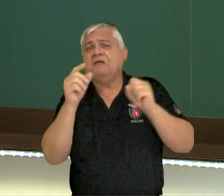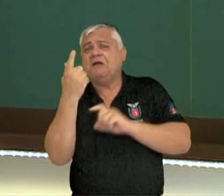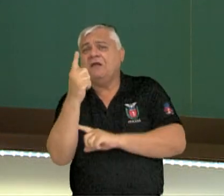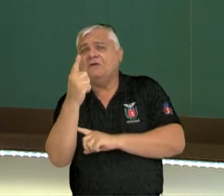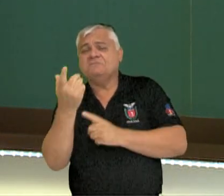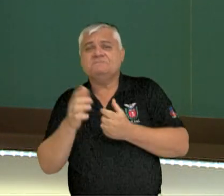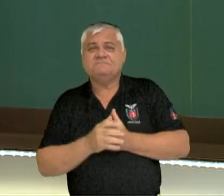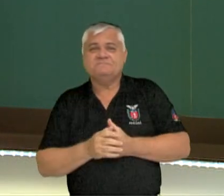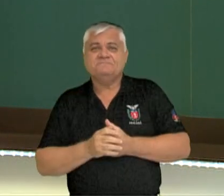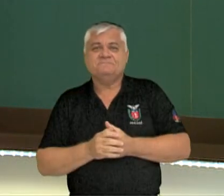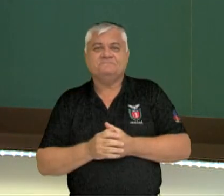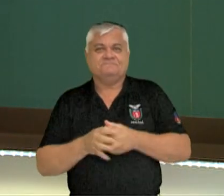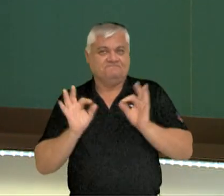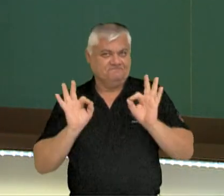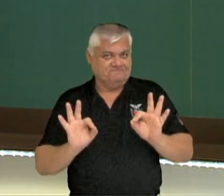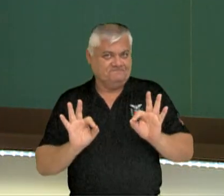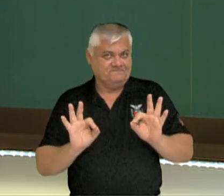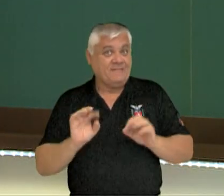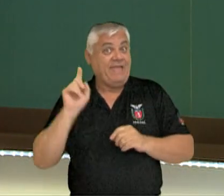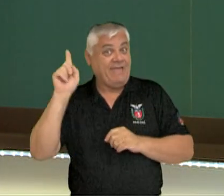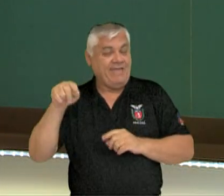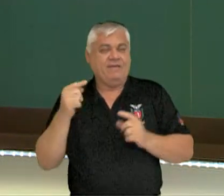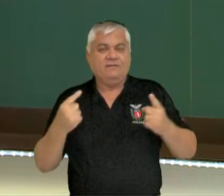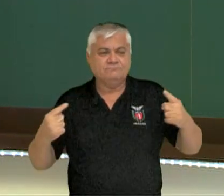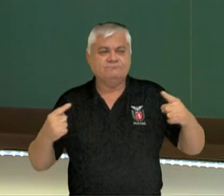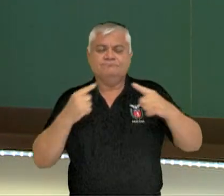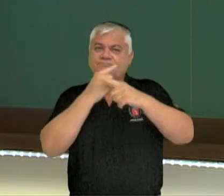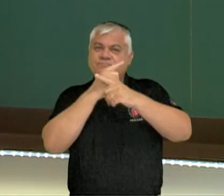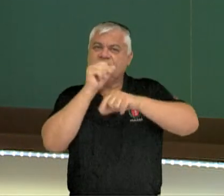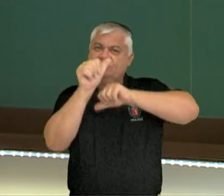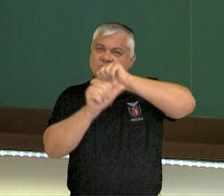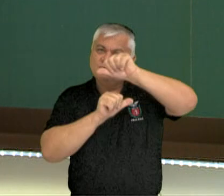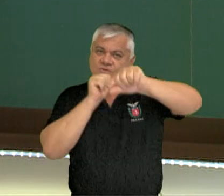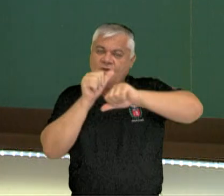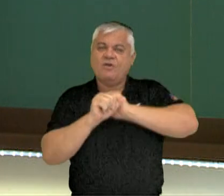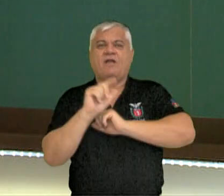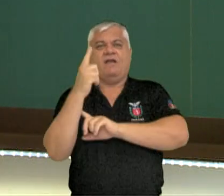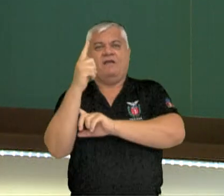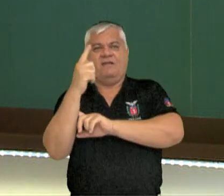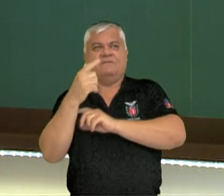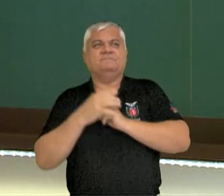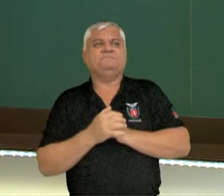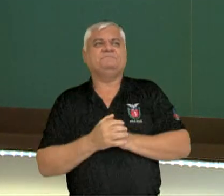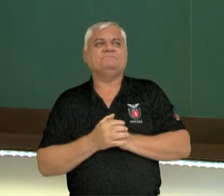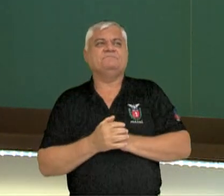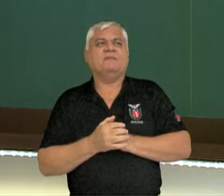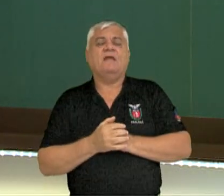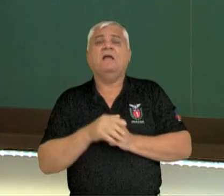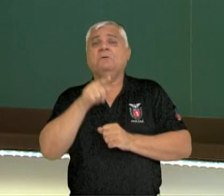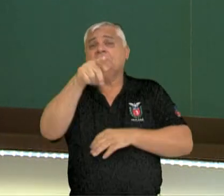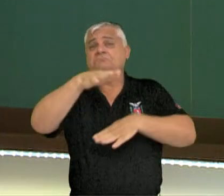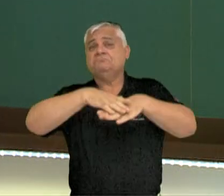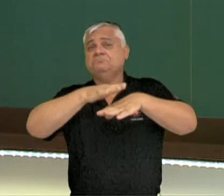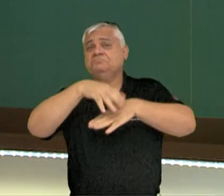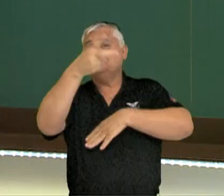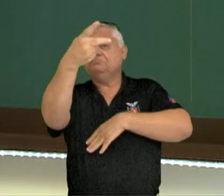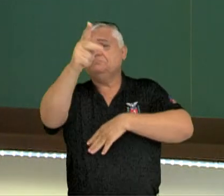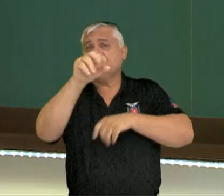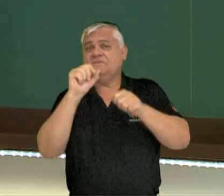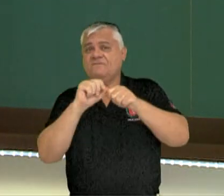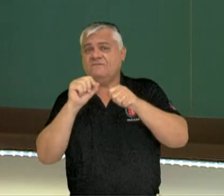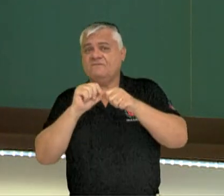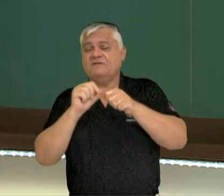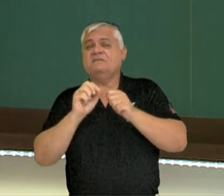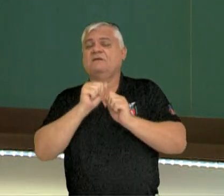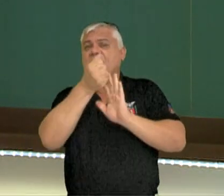mesmo, tá? Então, essa é a transformação de graus para radianos. Agora, com vocês aqui, eu vou deixar